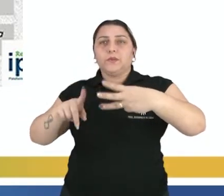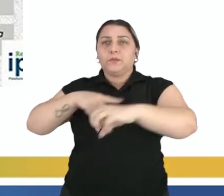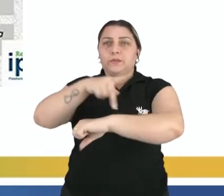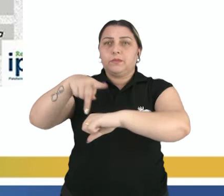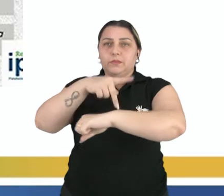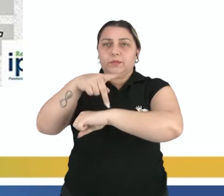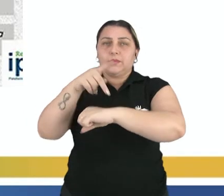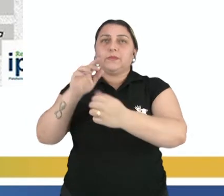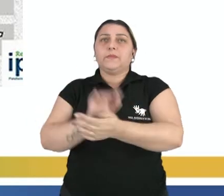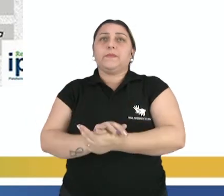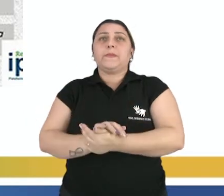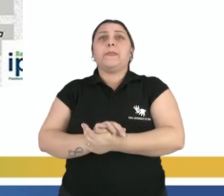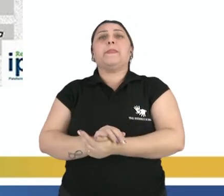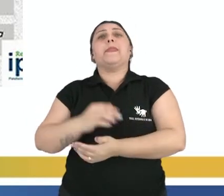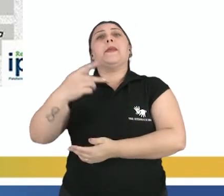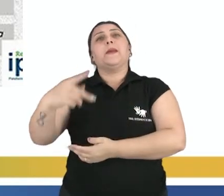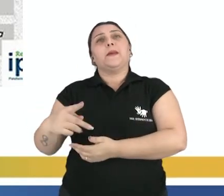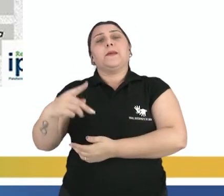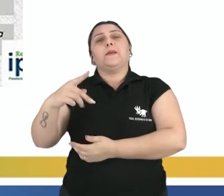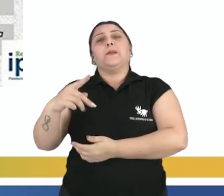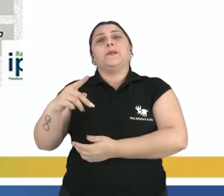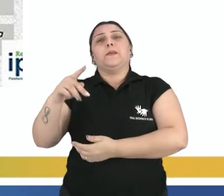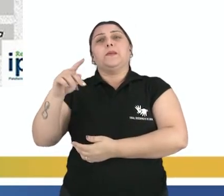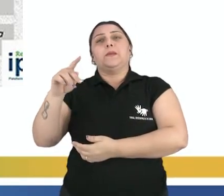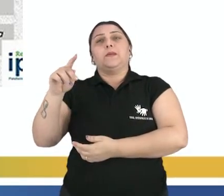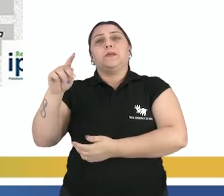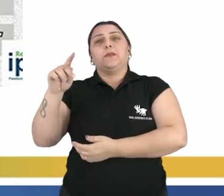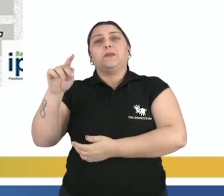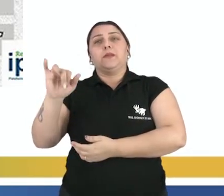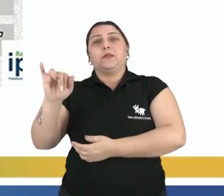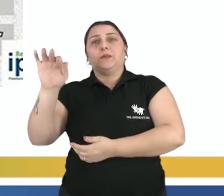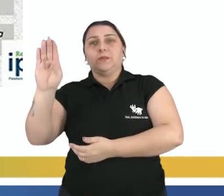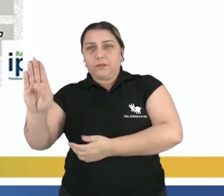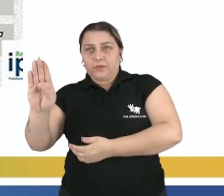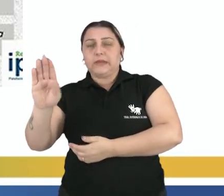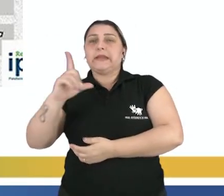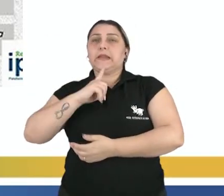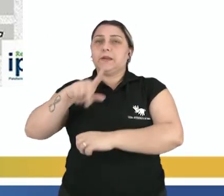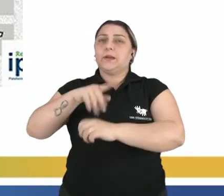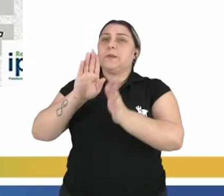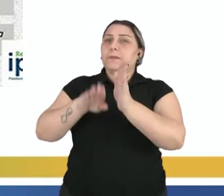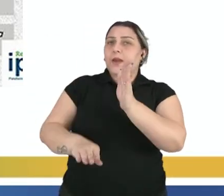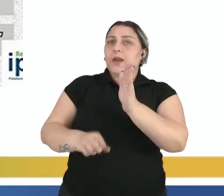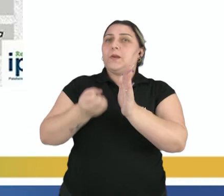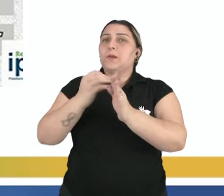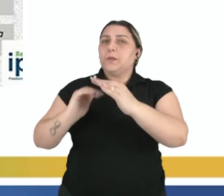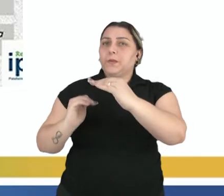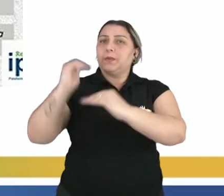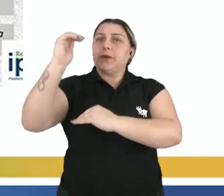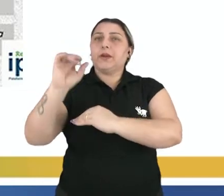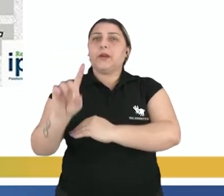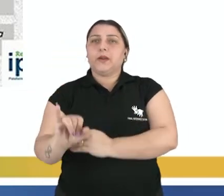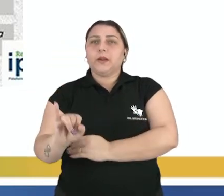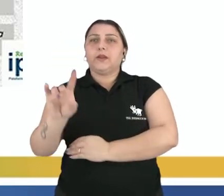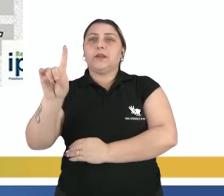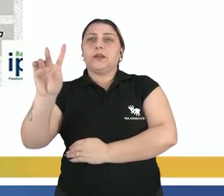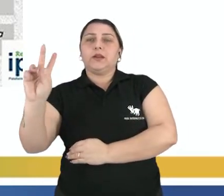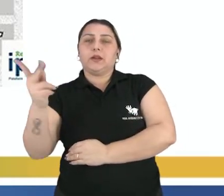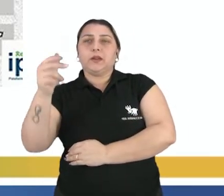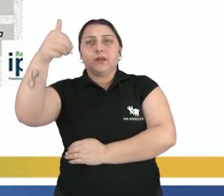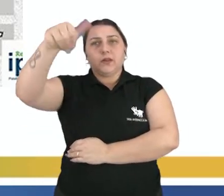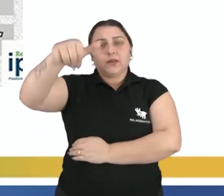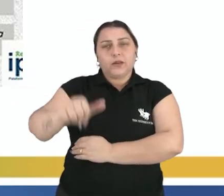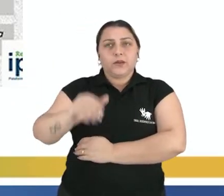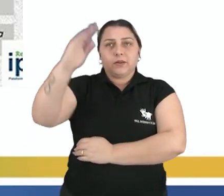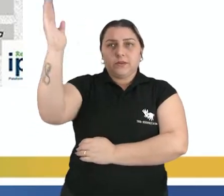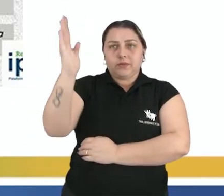país, e o produto interno bruto também, para saber se esse país ele tem baixo, médio ou elevado IDH. Analisando a questão